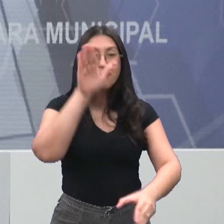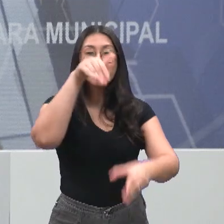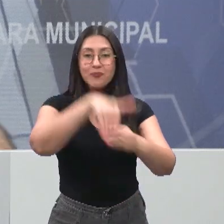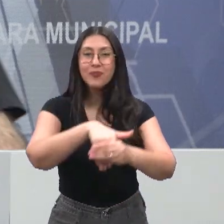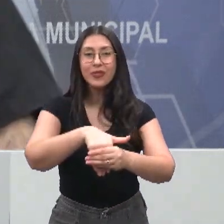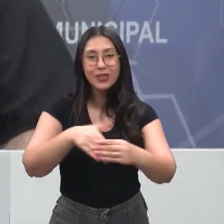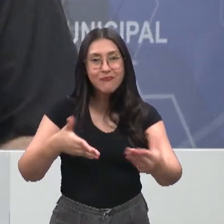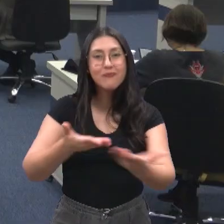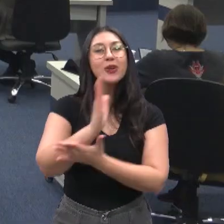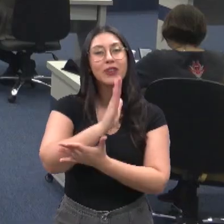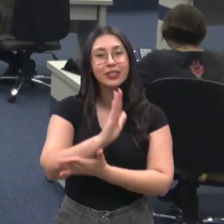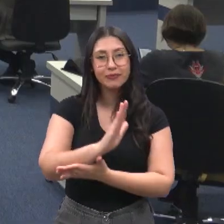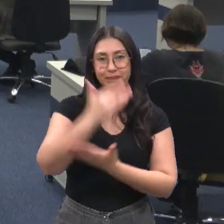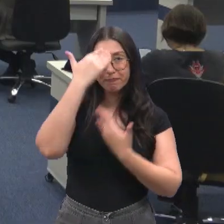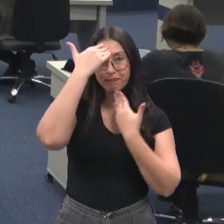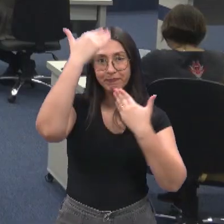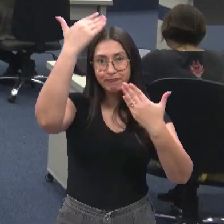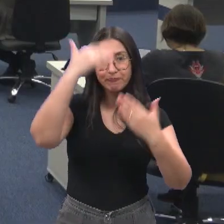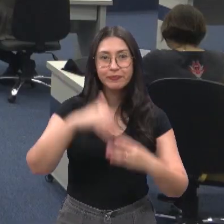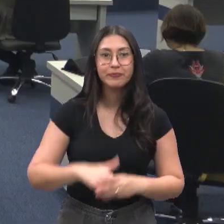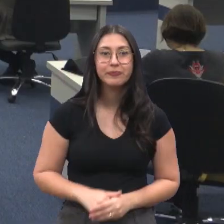Deus. Obrigado.